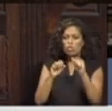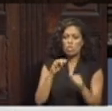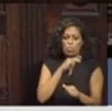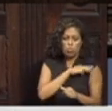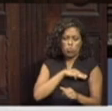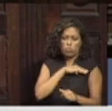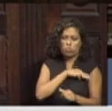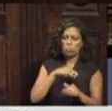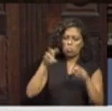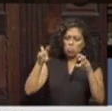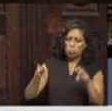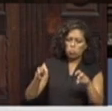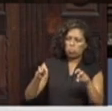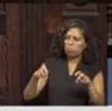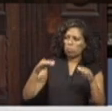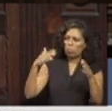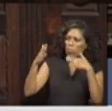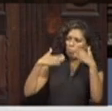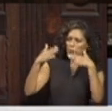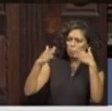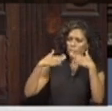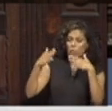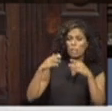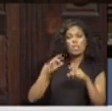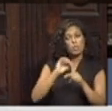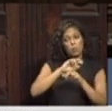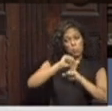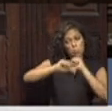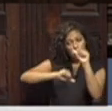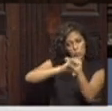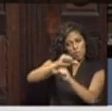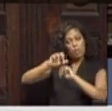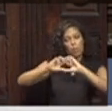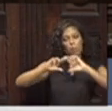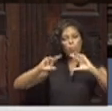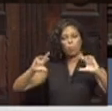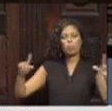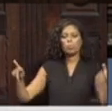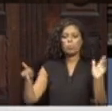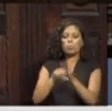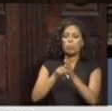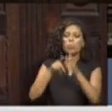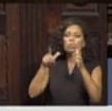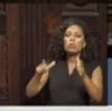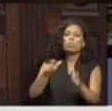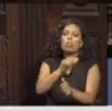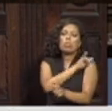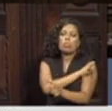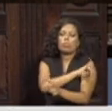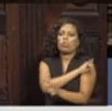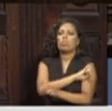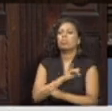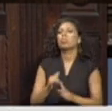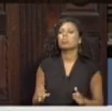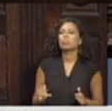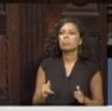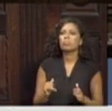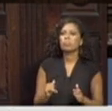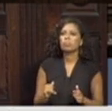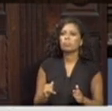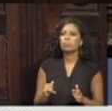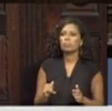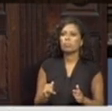O governador do estado do Rio de Janeiro deveria fechar, parar tudo o que ele está fazendo, se reunir